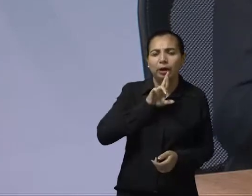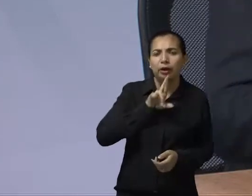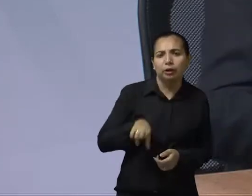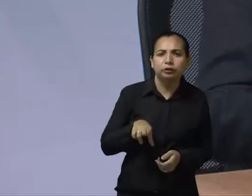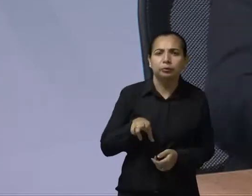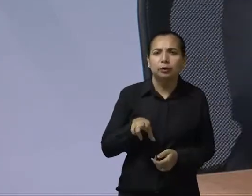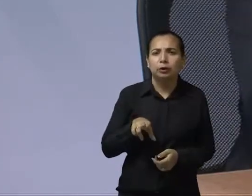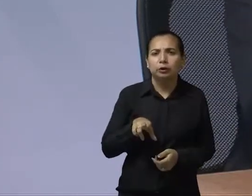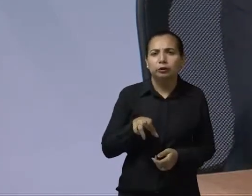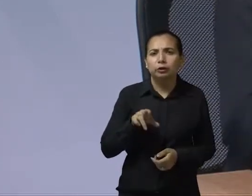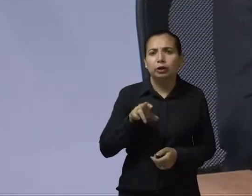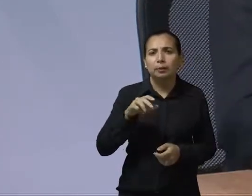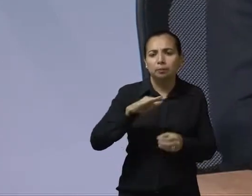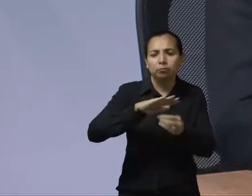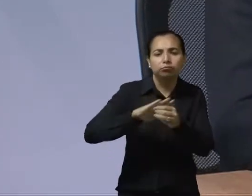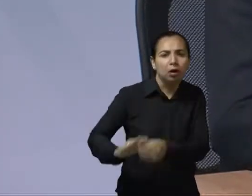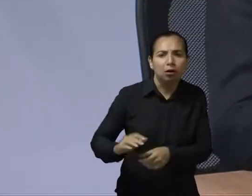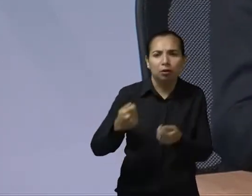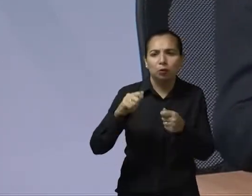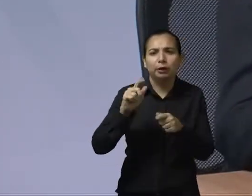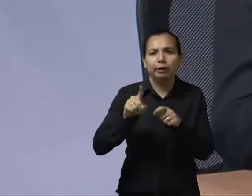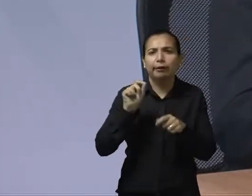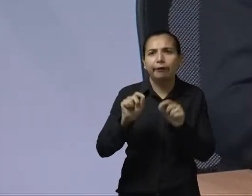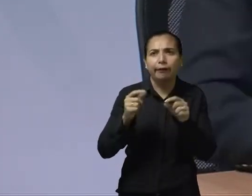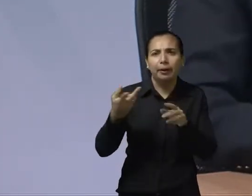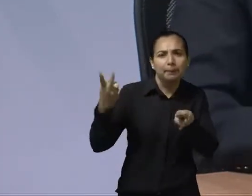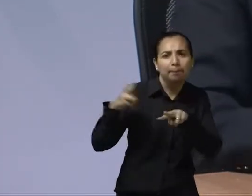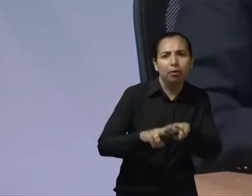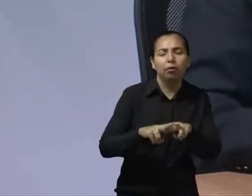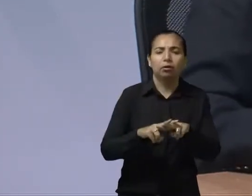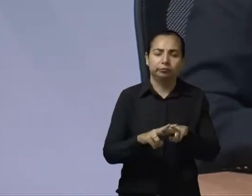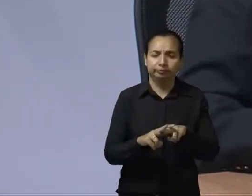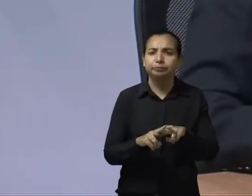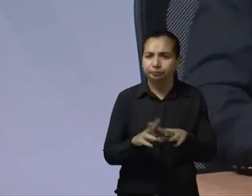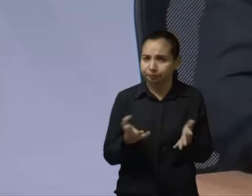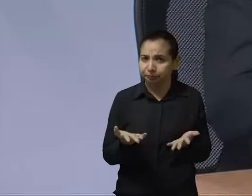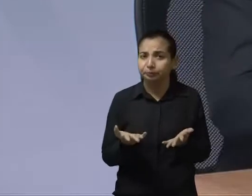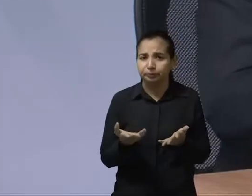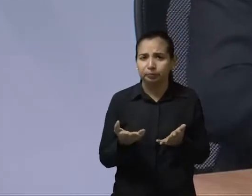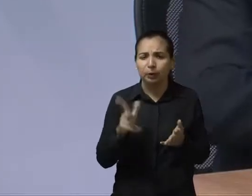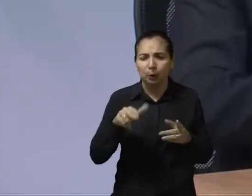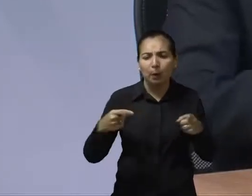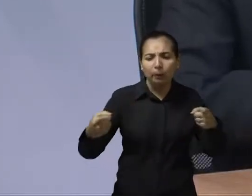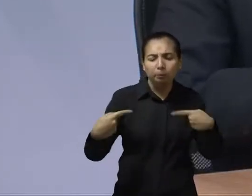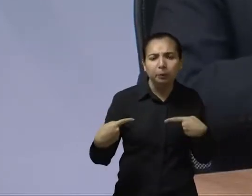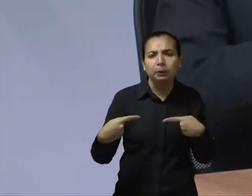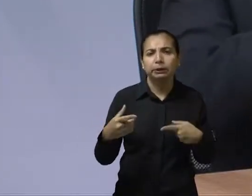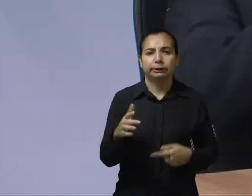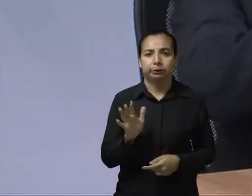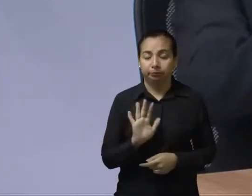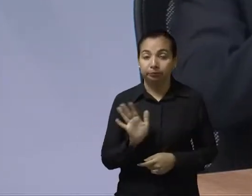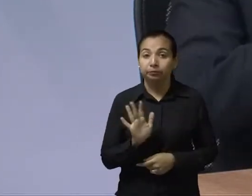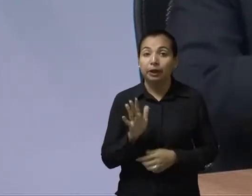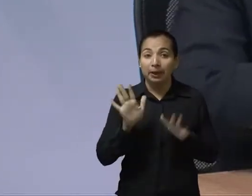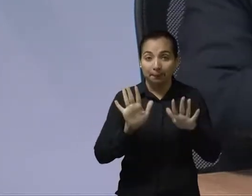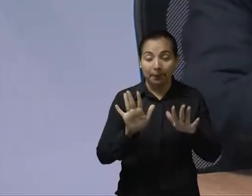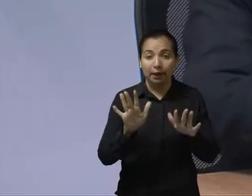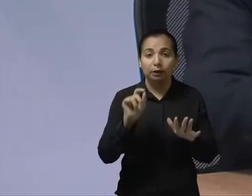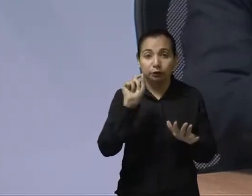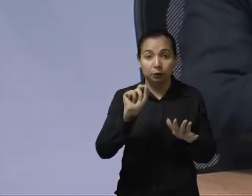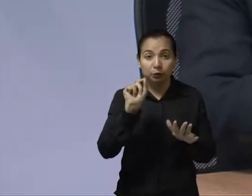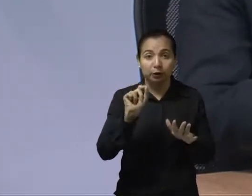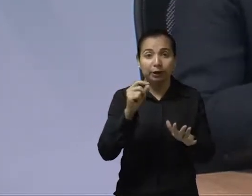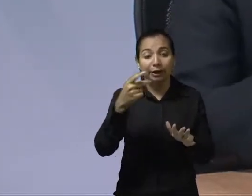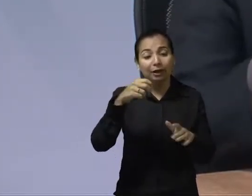apenas repressiva, né? Esse é o clamor, vamos dizer assim, mais imediato